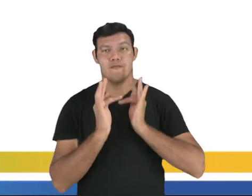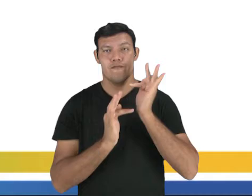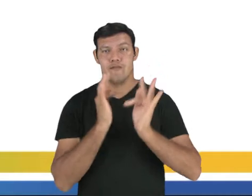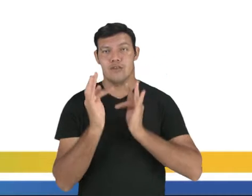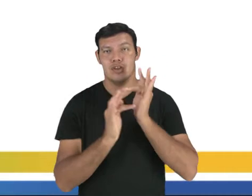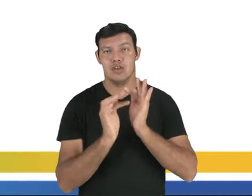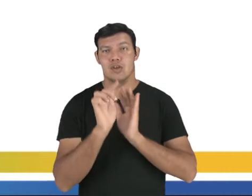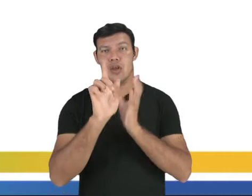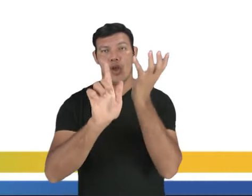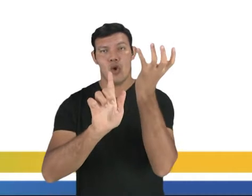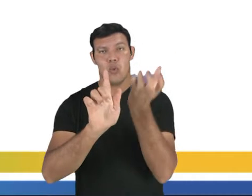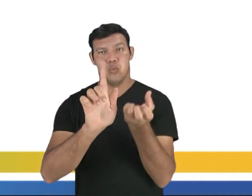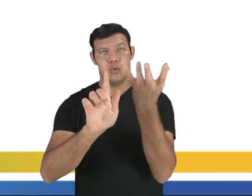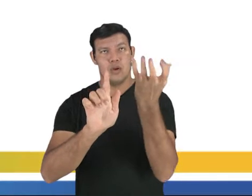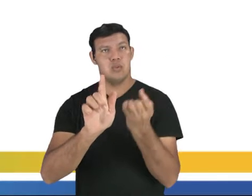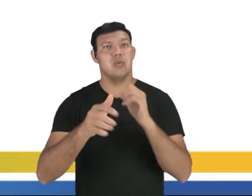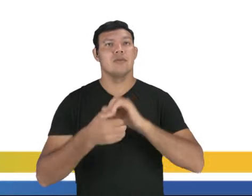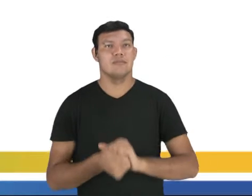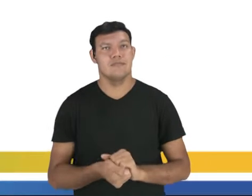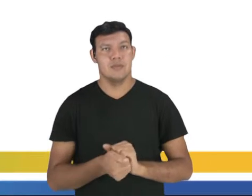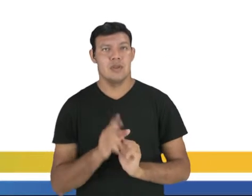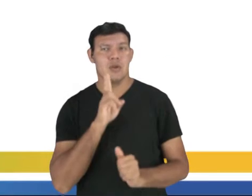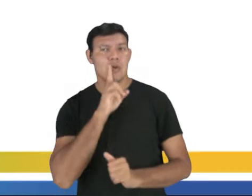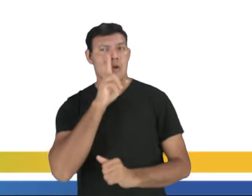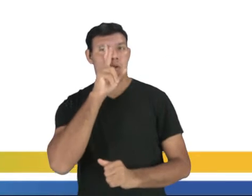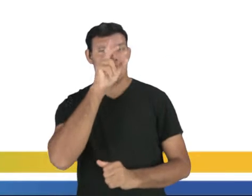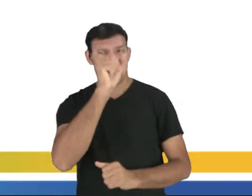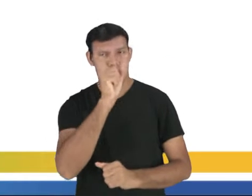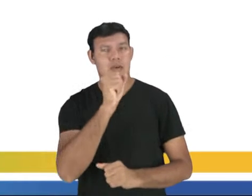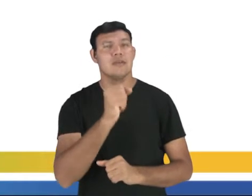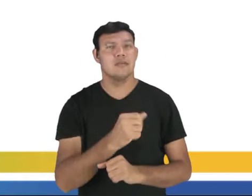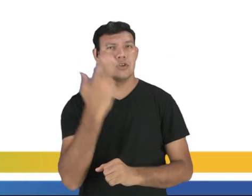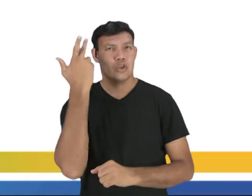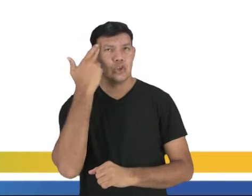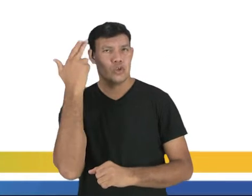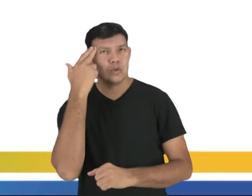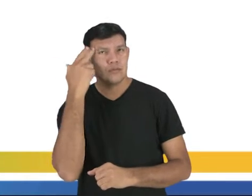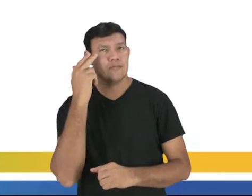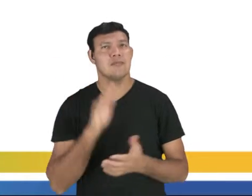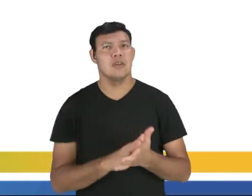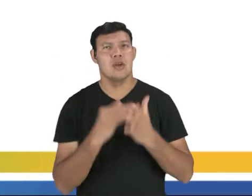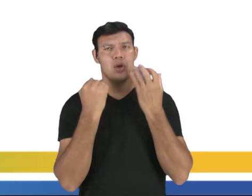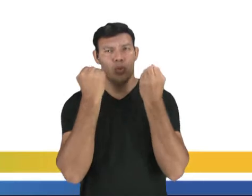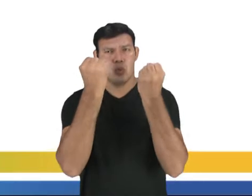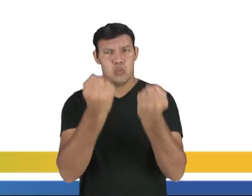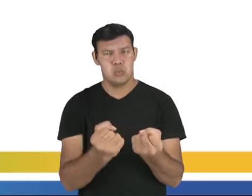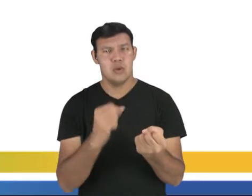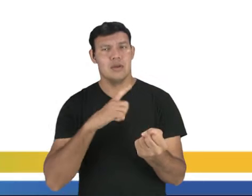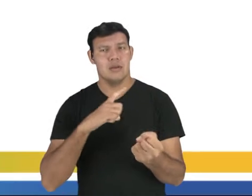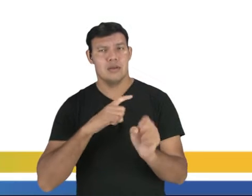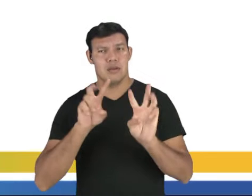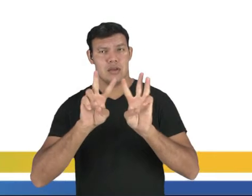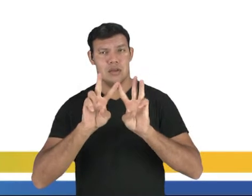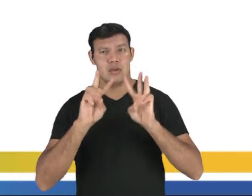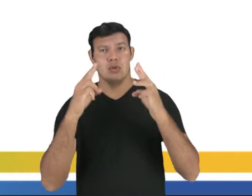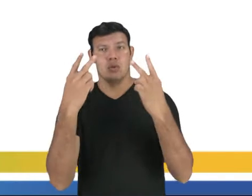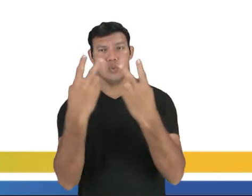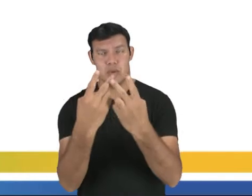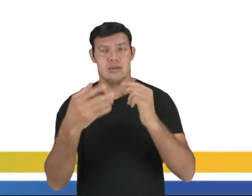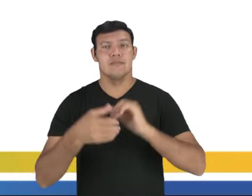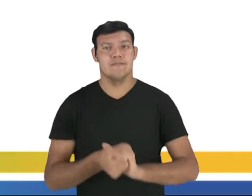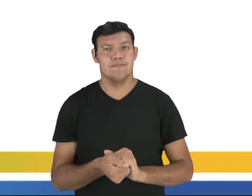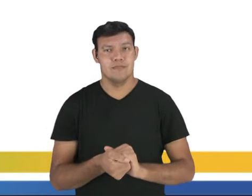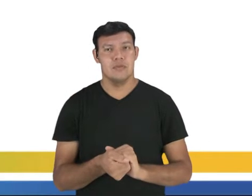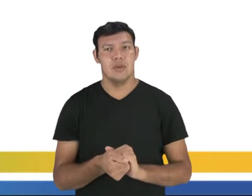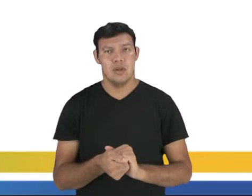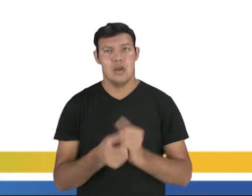gravidade, né? Que é a força exercida por todos os corpos que possuem massa, né? Você vai ser atraído